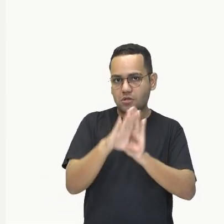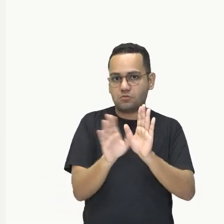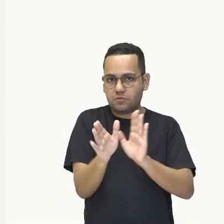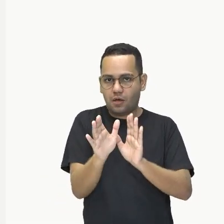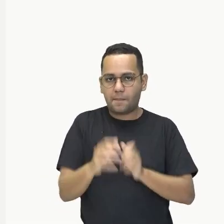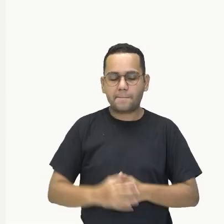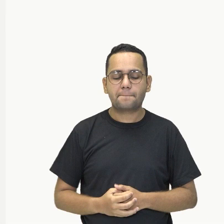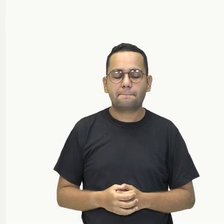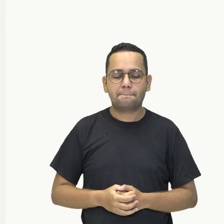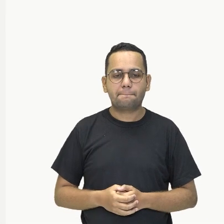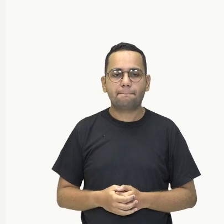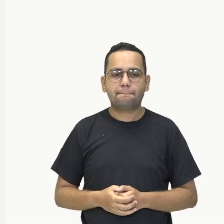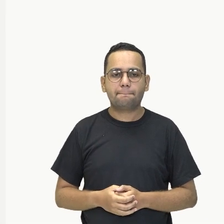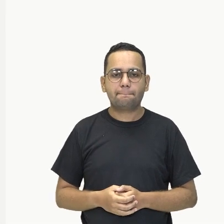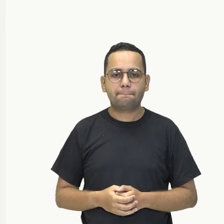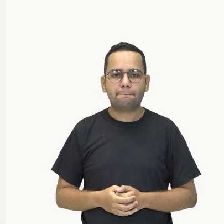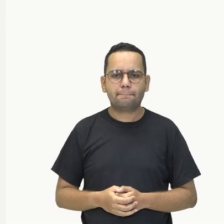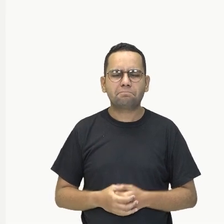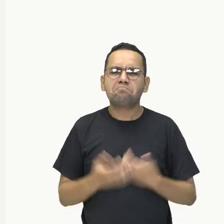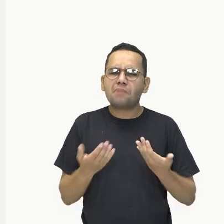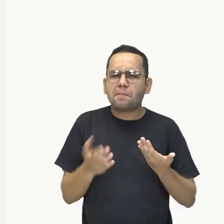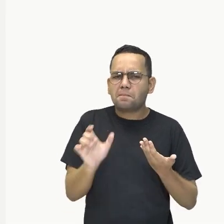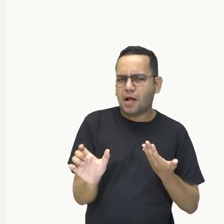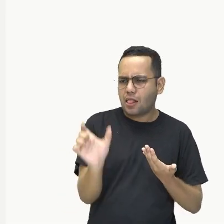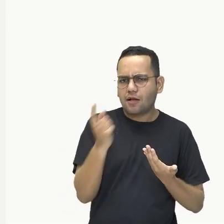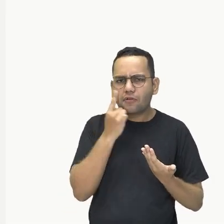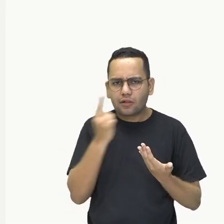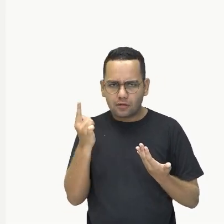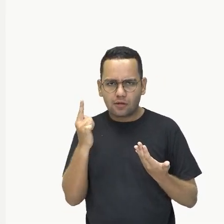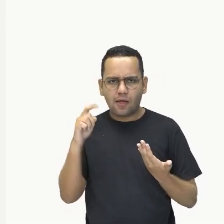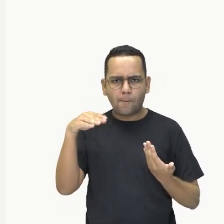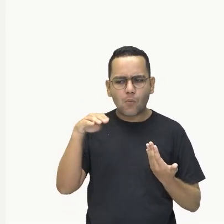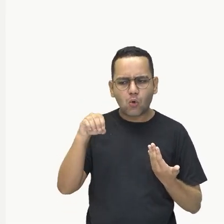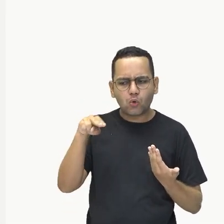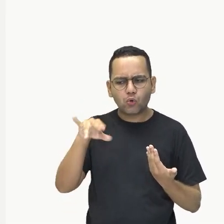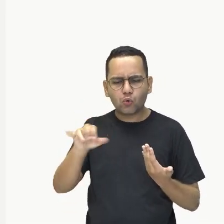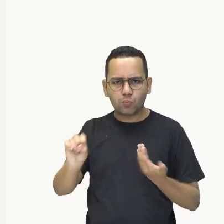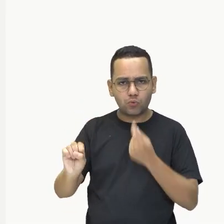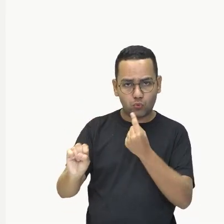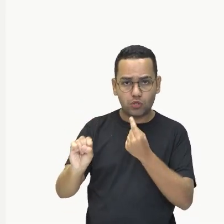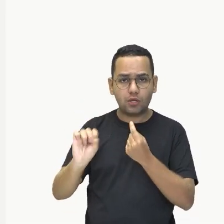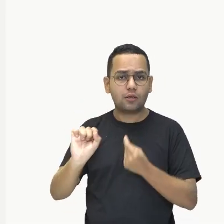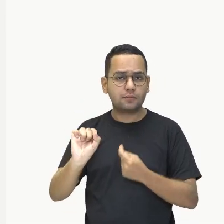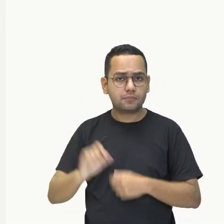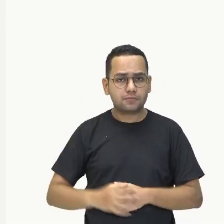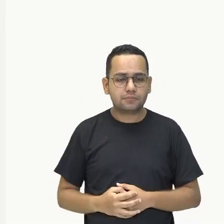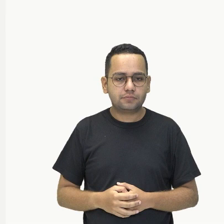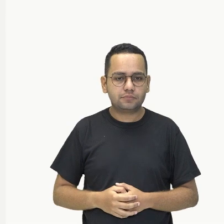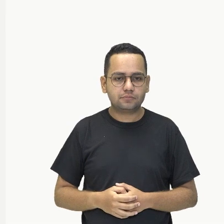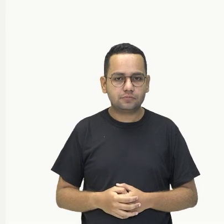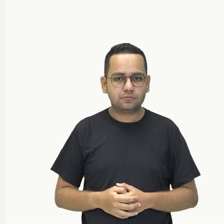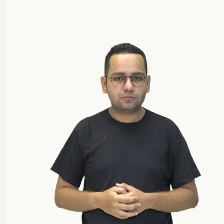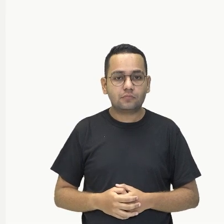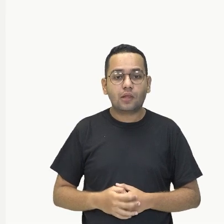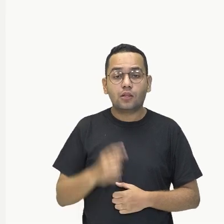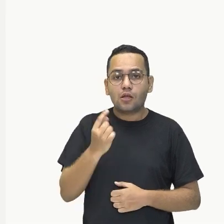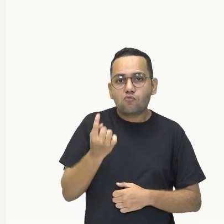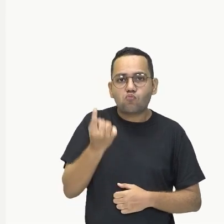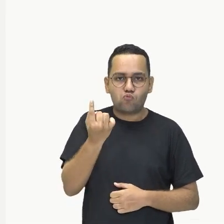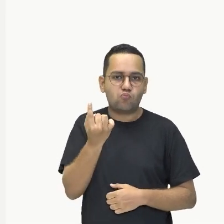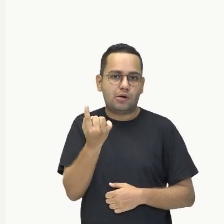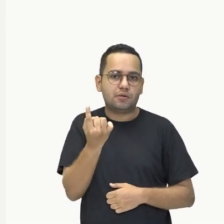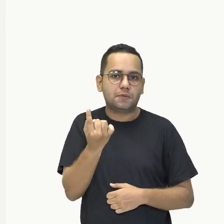né? O que é um monômio? Monômio é quando nós temos apenas um coeficiente, por